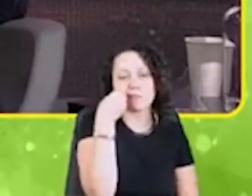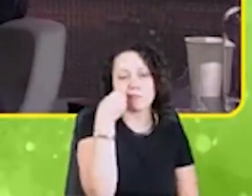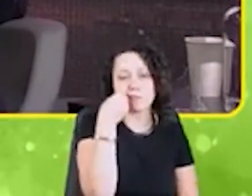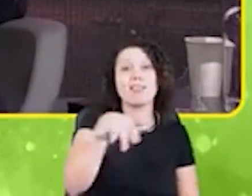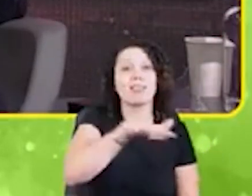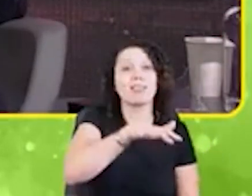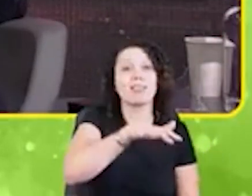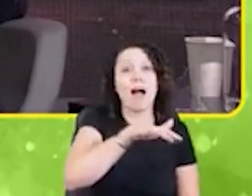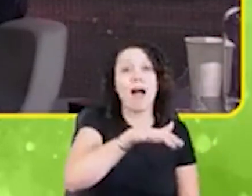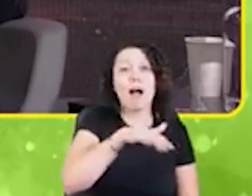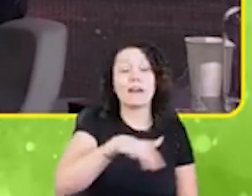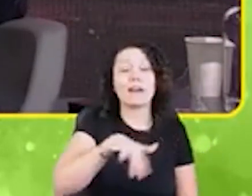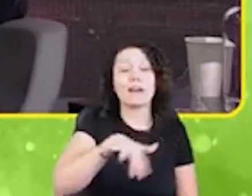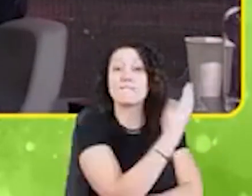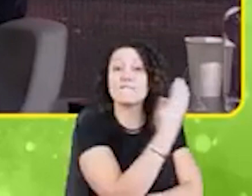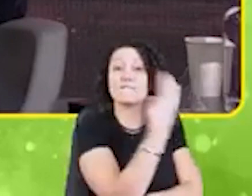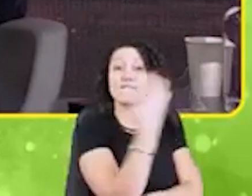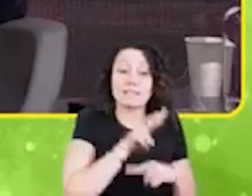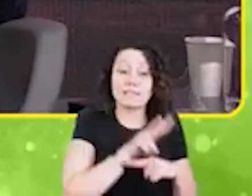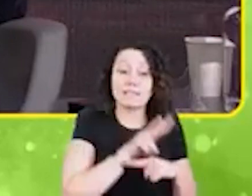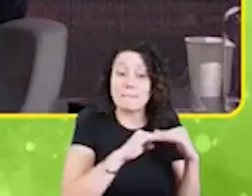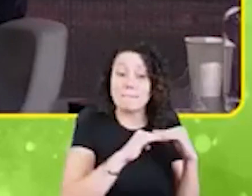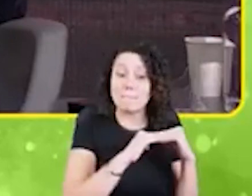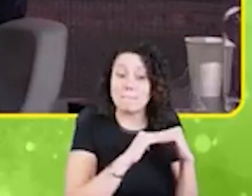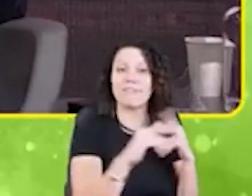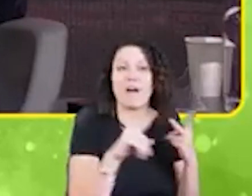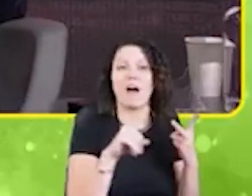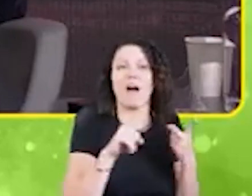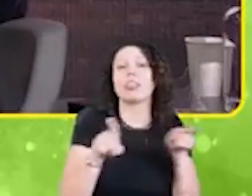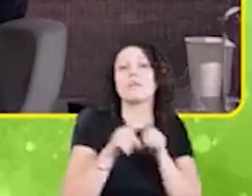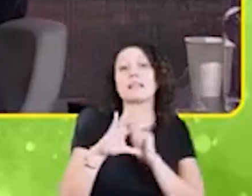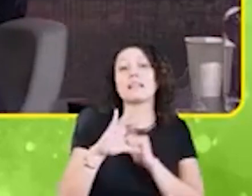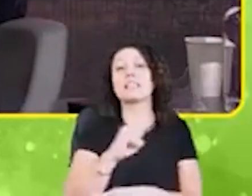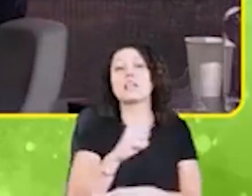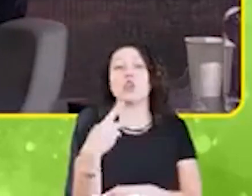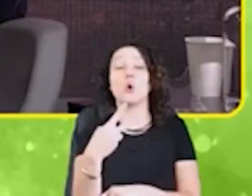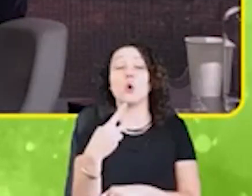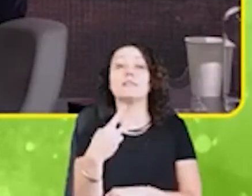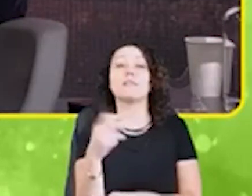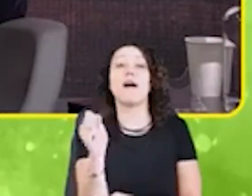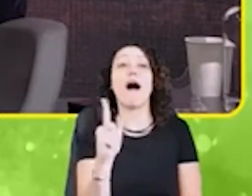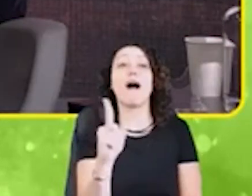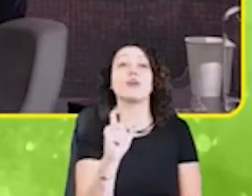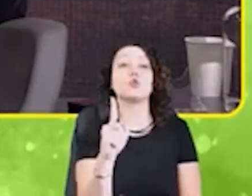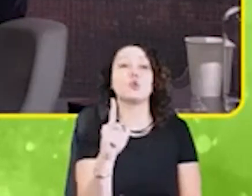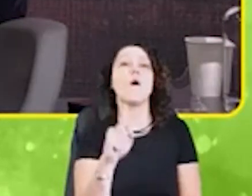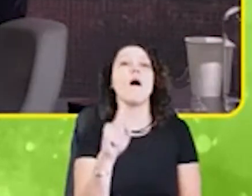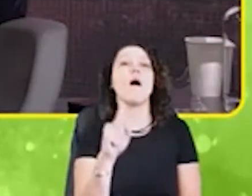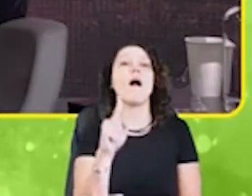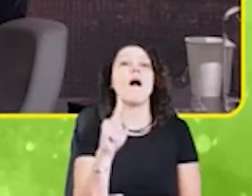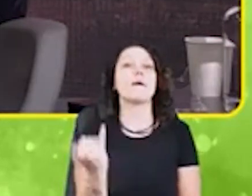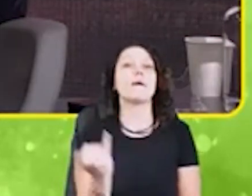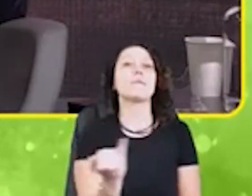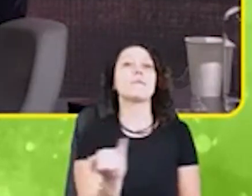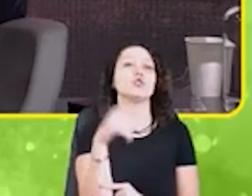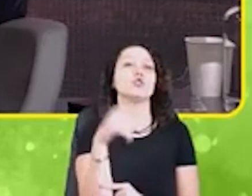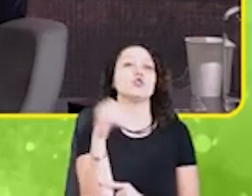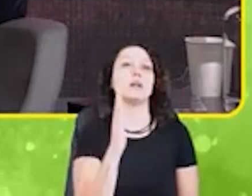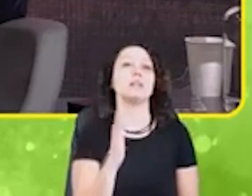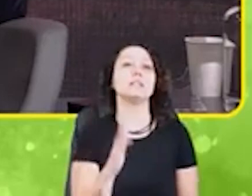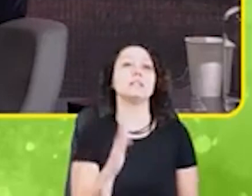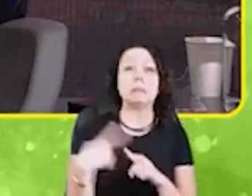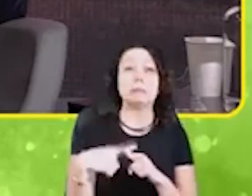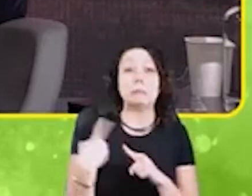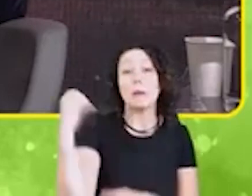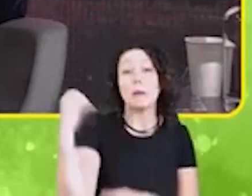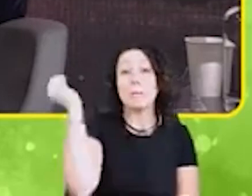na área de carbono azul também Brasil um país que tem uma importância Grande pela sua grande extensão as suas